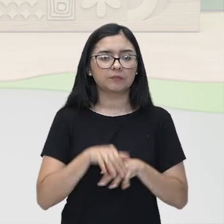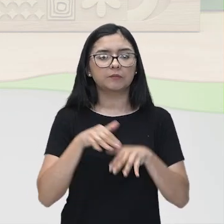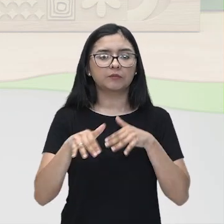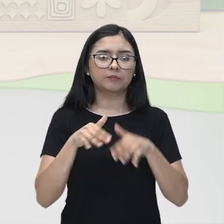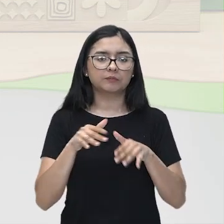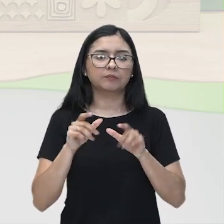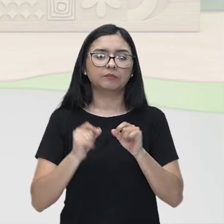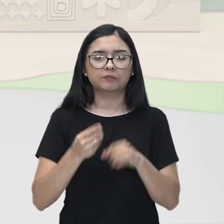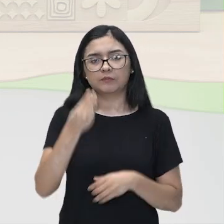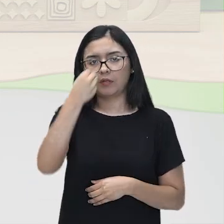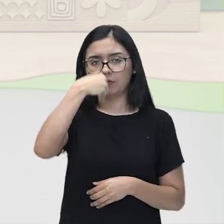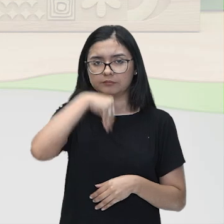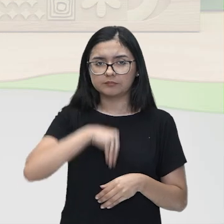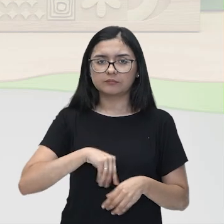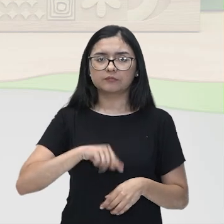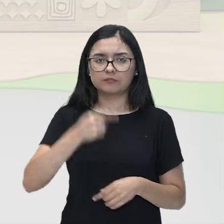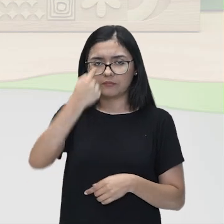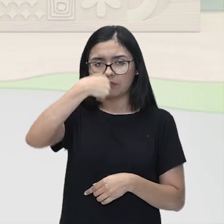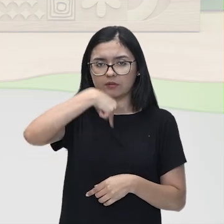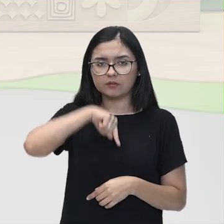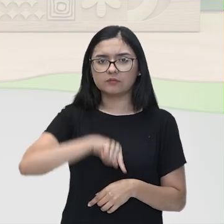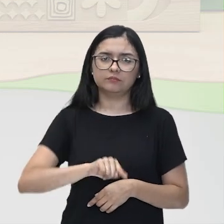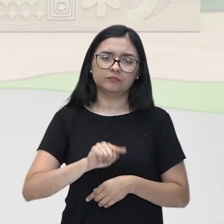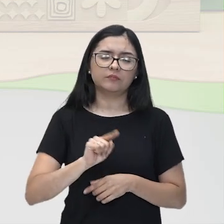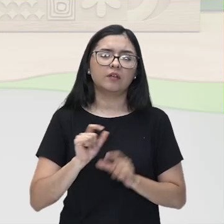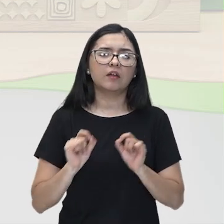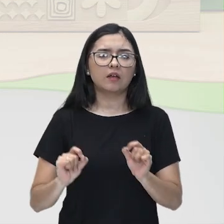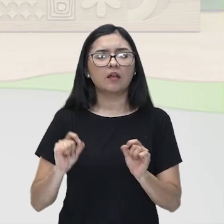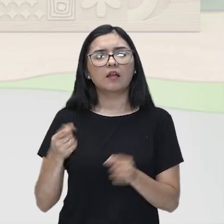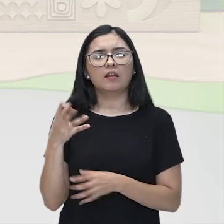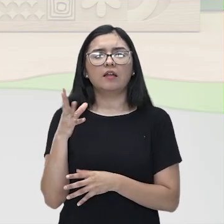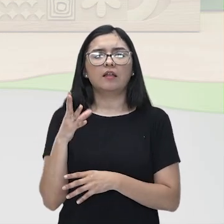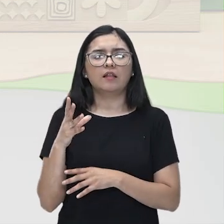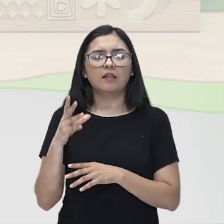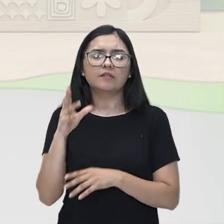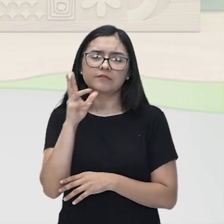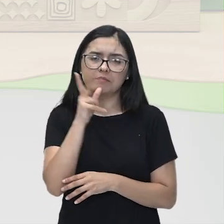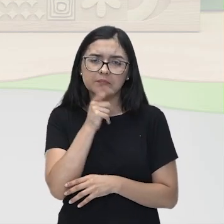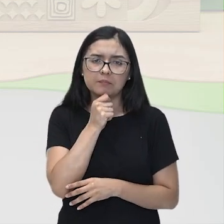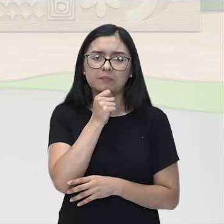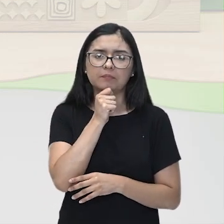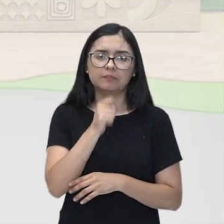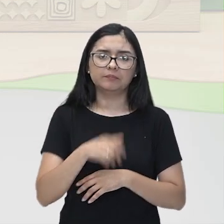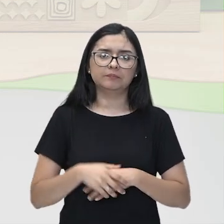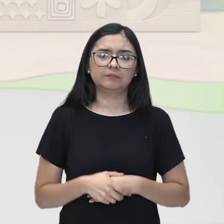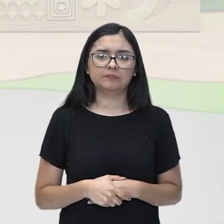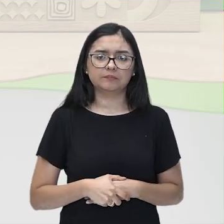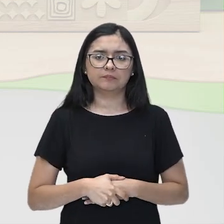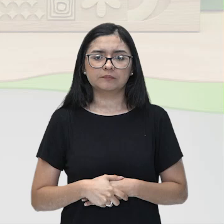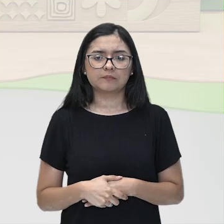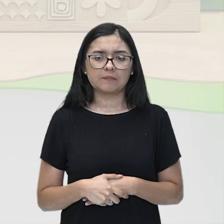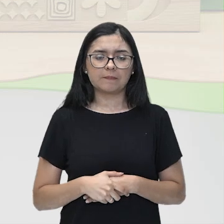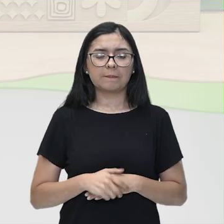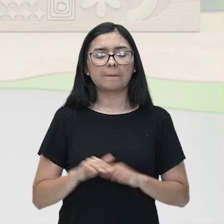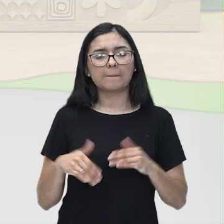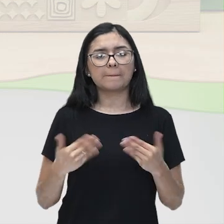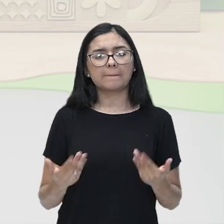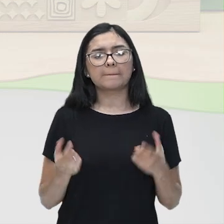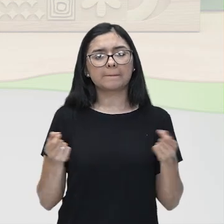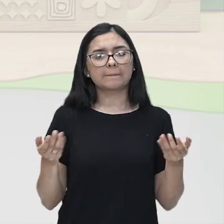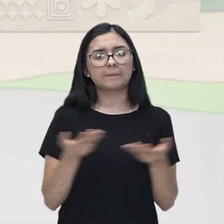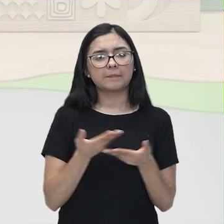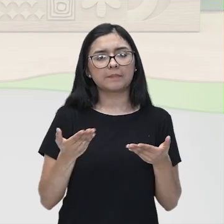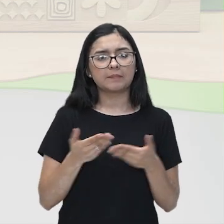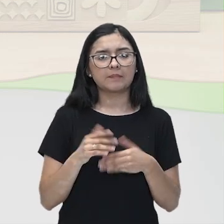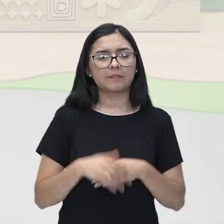movimento de digestão, ele se torna o quê? Mais lento, tá? E aí nós passamos